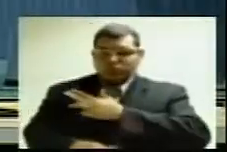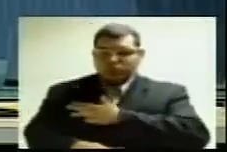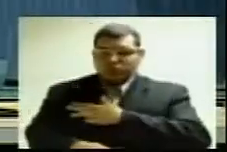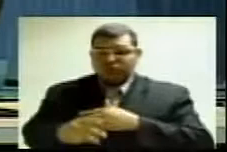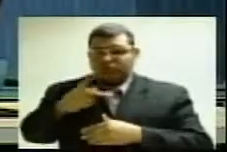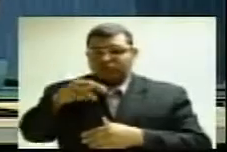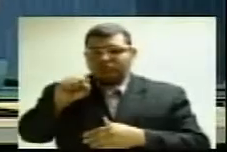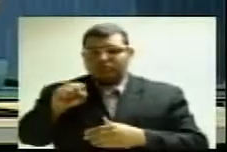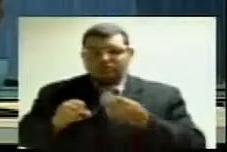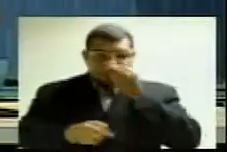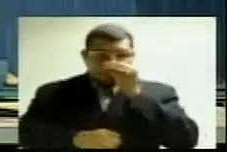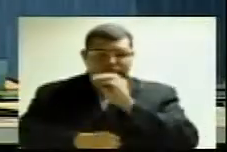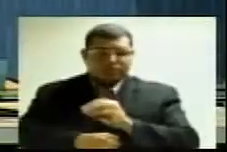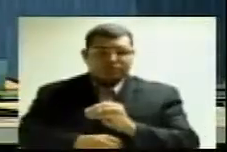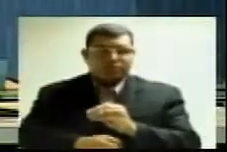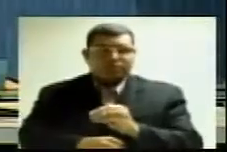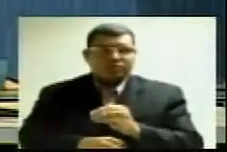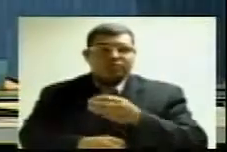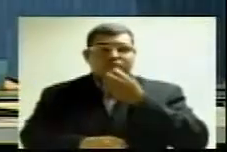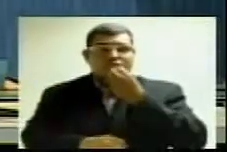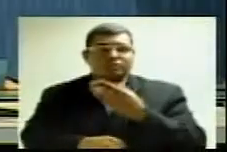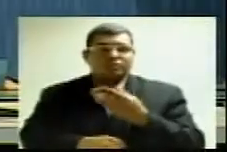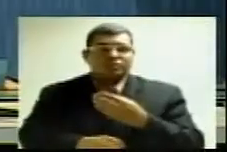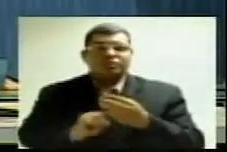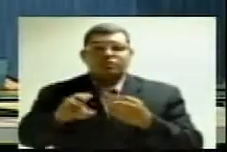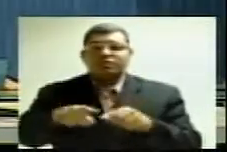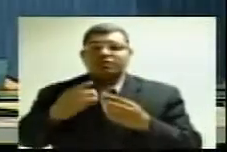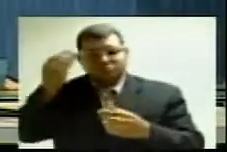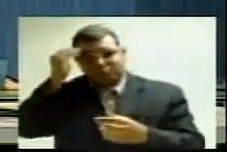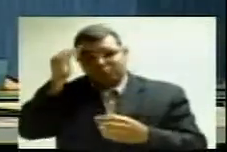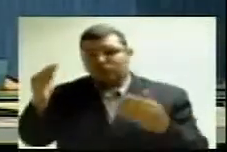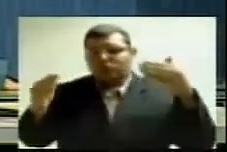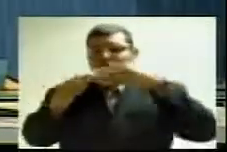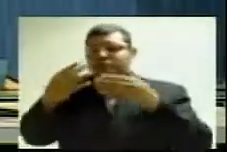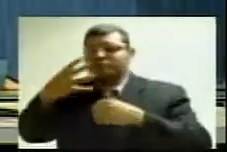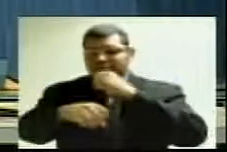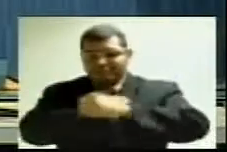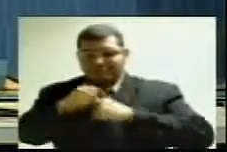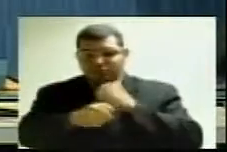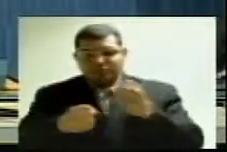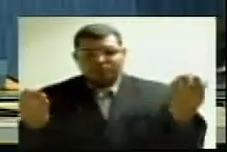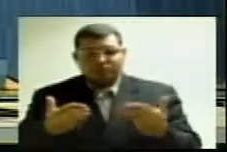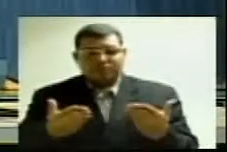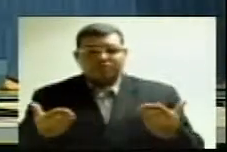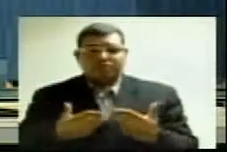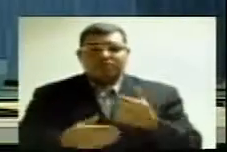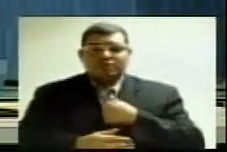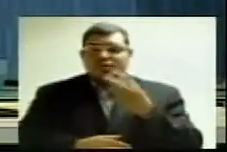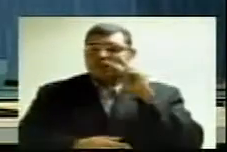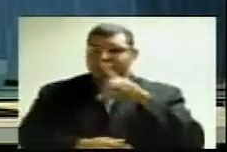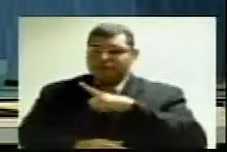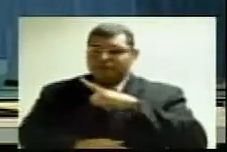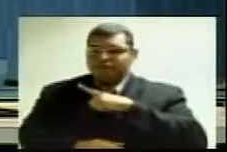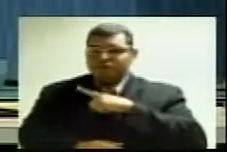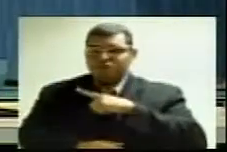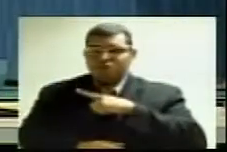que o PSDB negava. Mas entende que nos últimos 4 anos houve